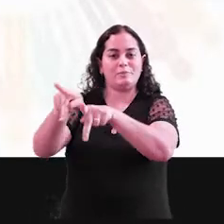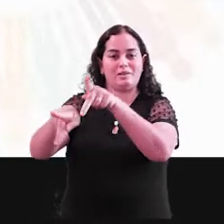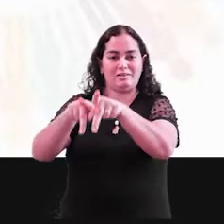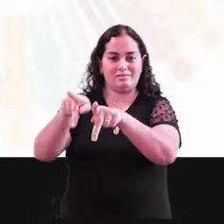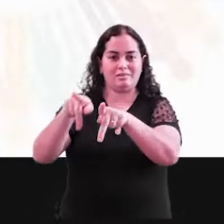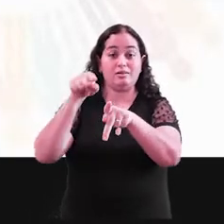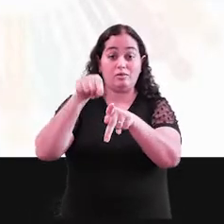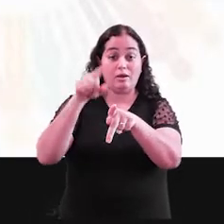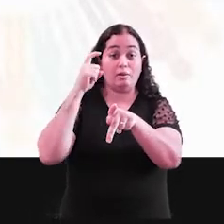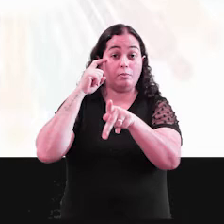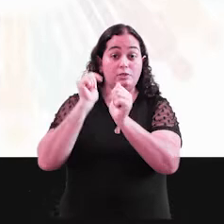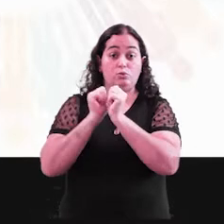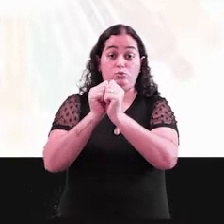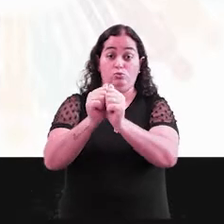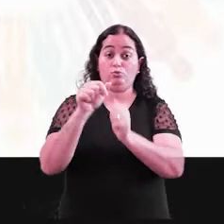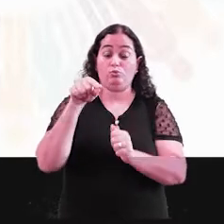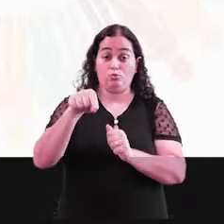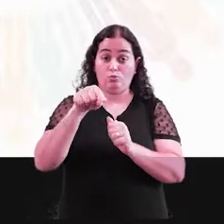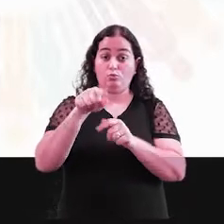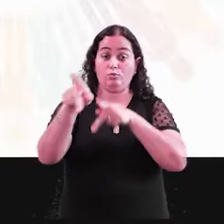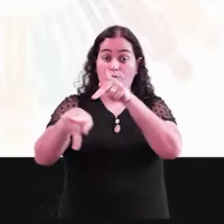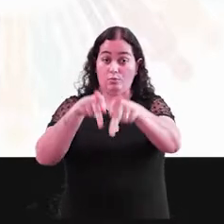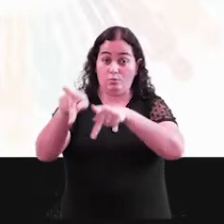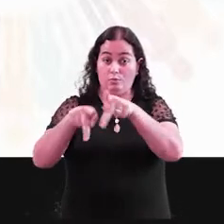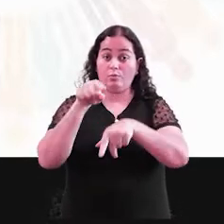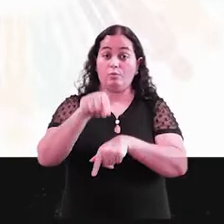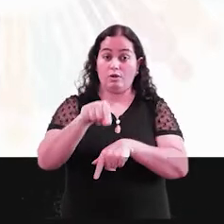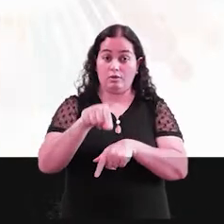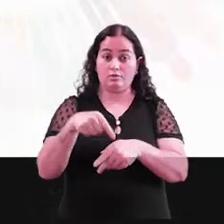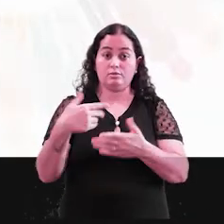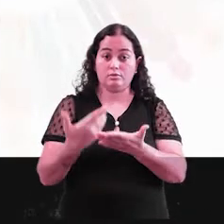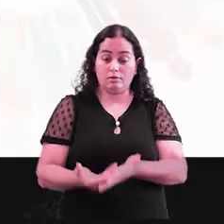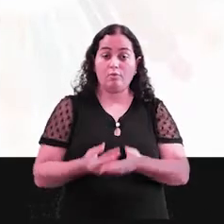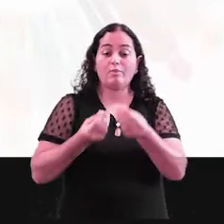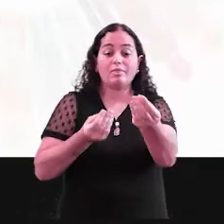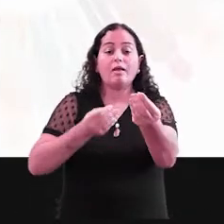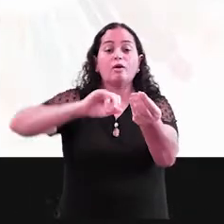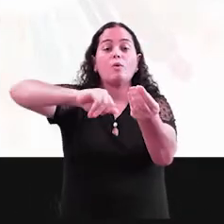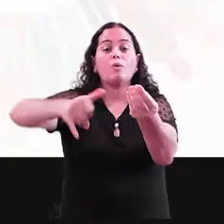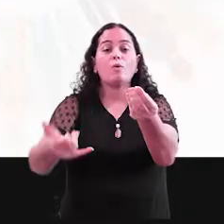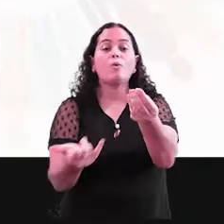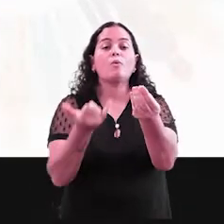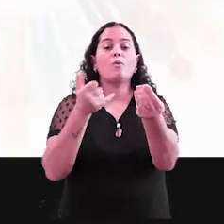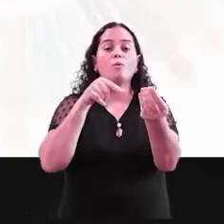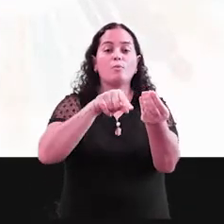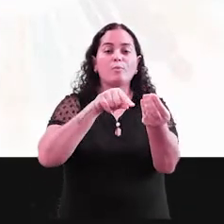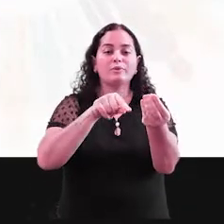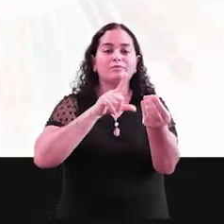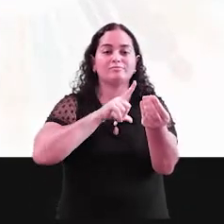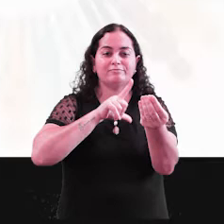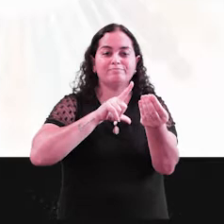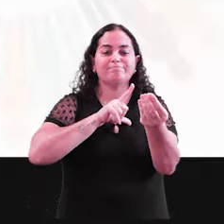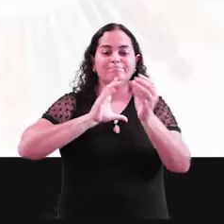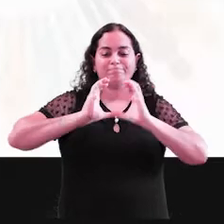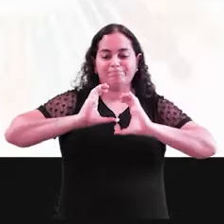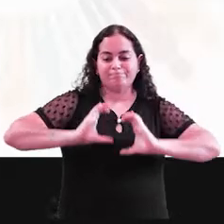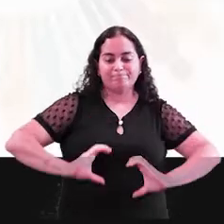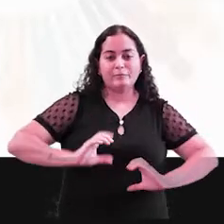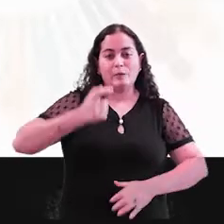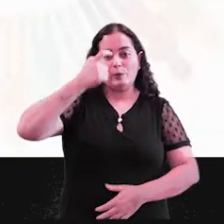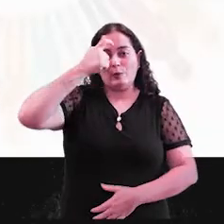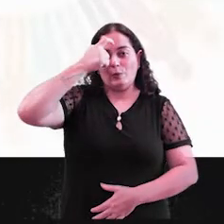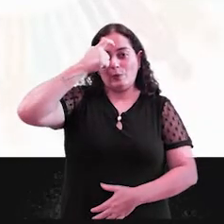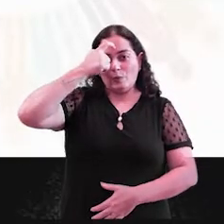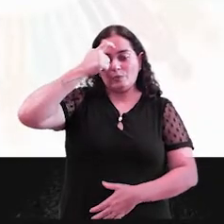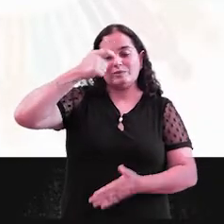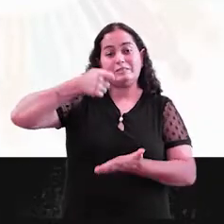algo que é pensado junto com a população, oportunizando condições de atuação cidadã,